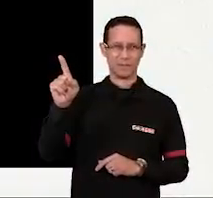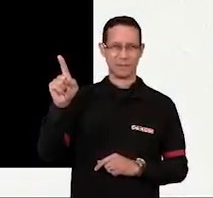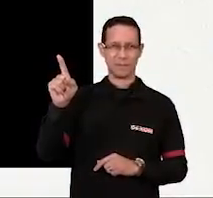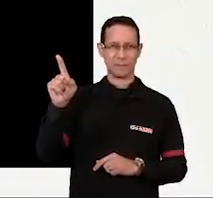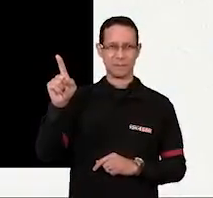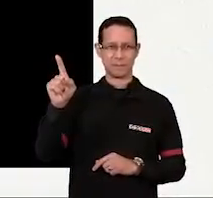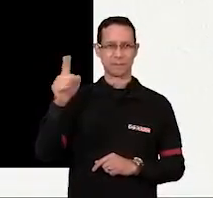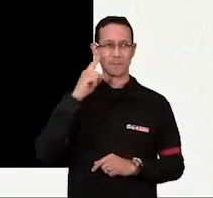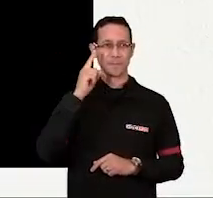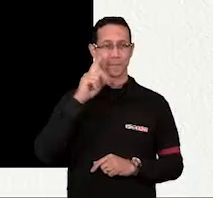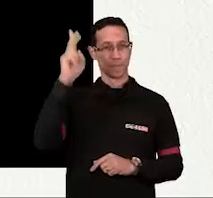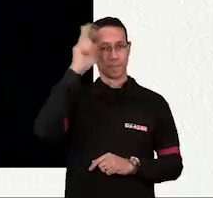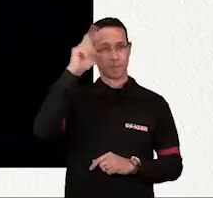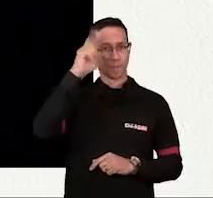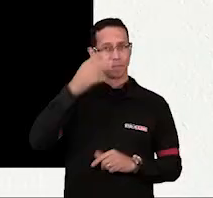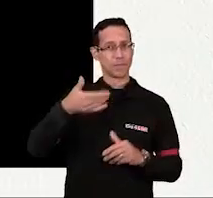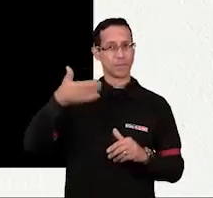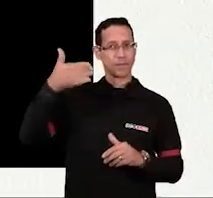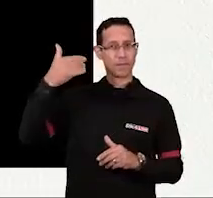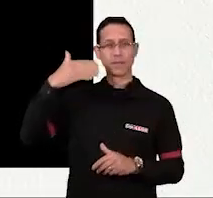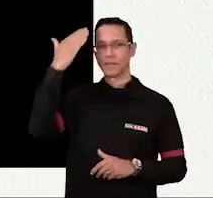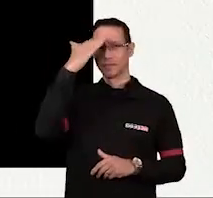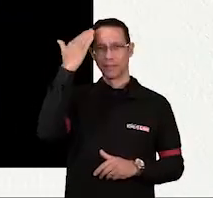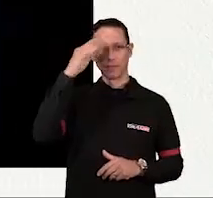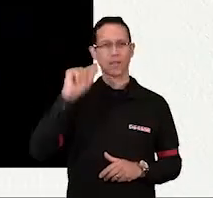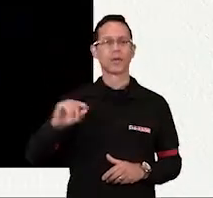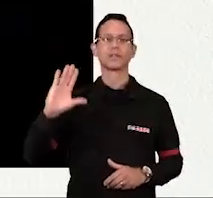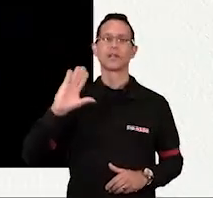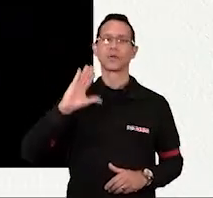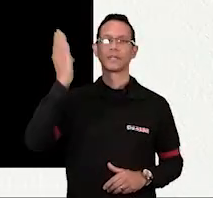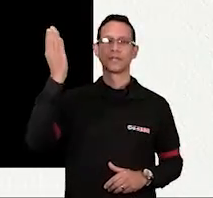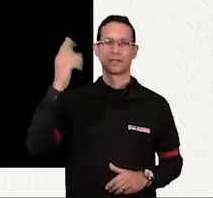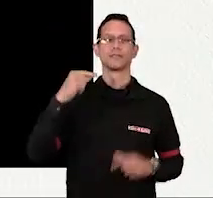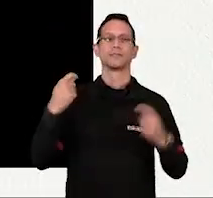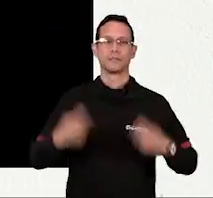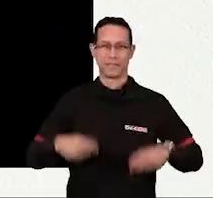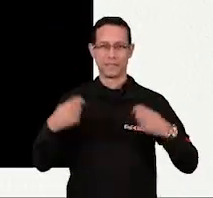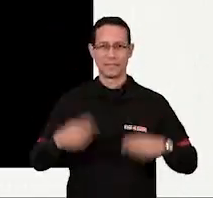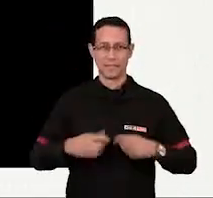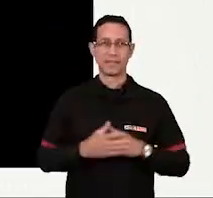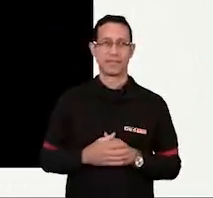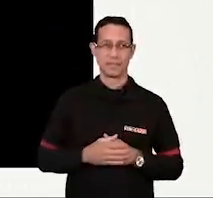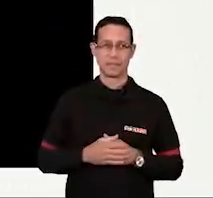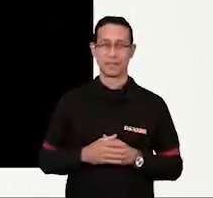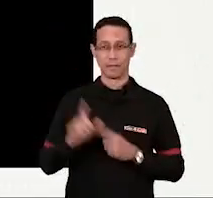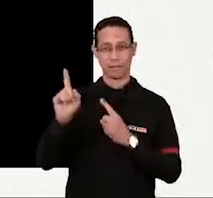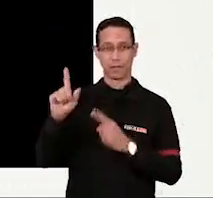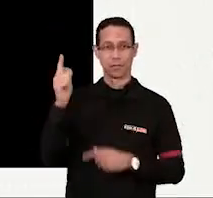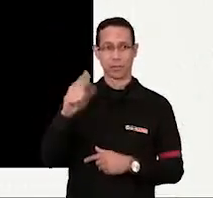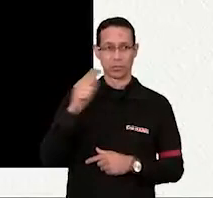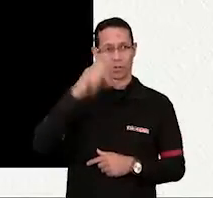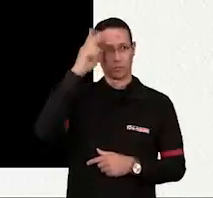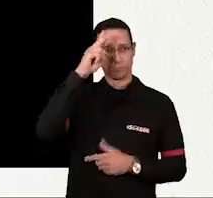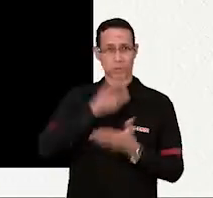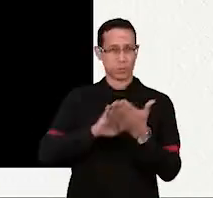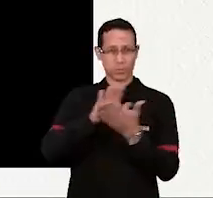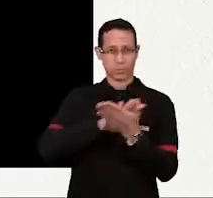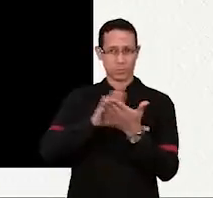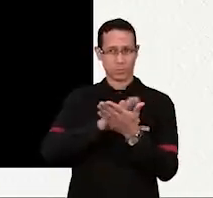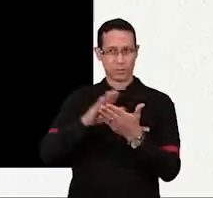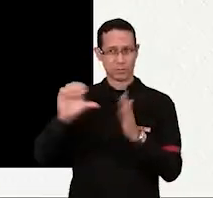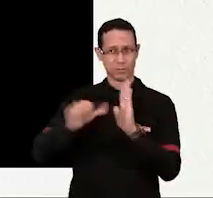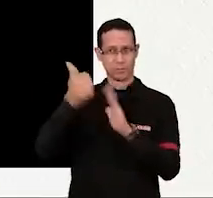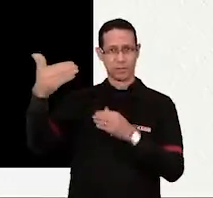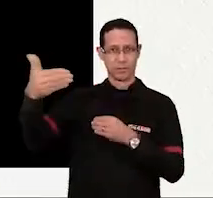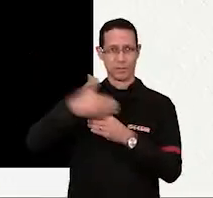o histórico é muito importante para a gente entender o que está acontecendo. Esse animal era um animal que não tinha histórico nenhum,